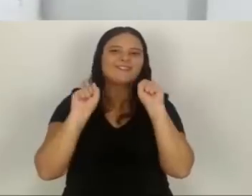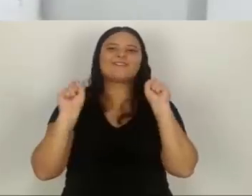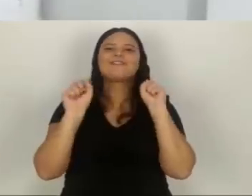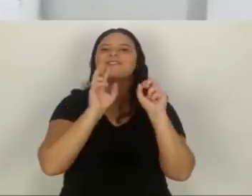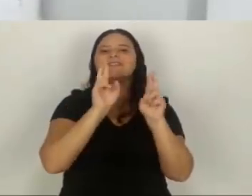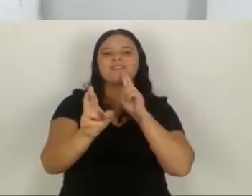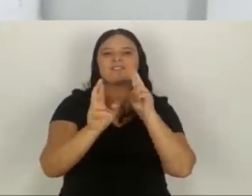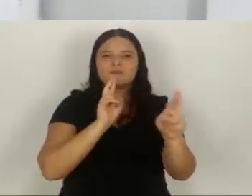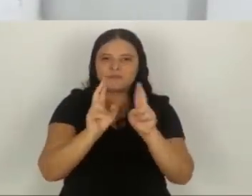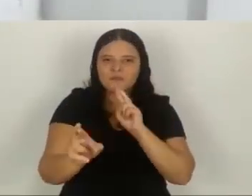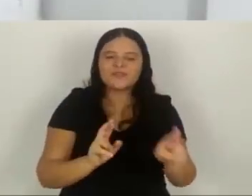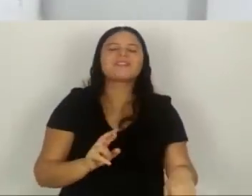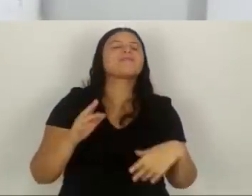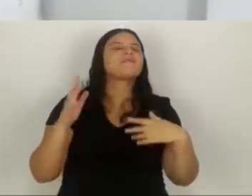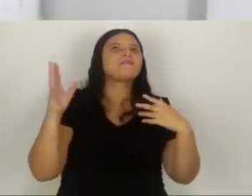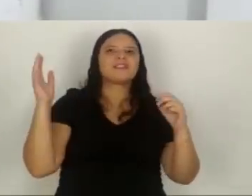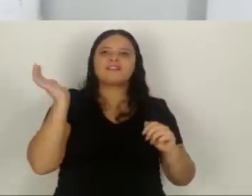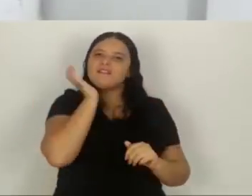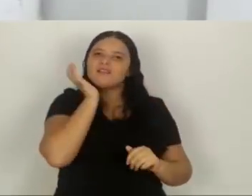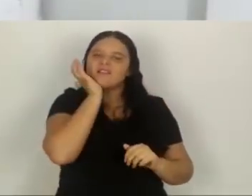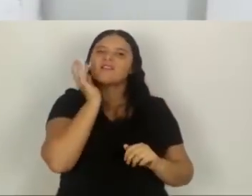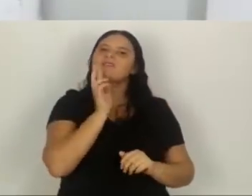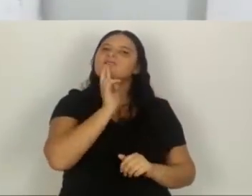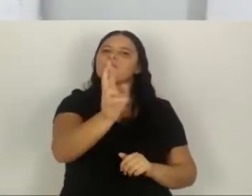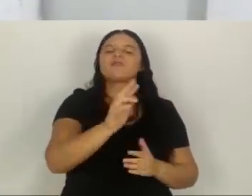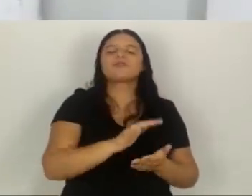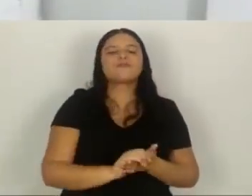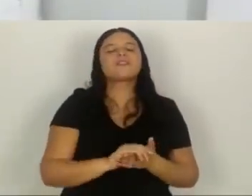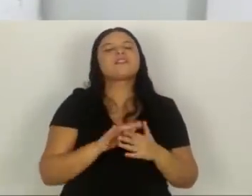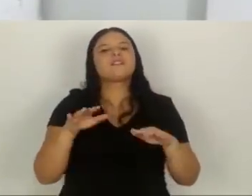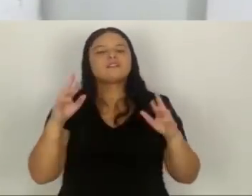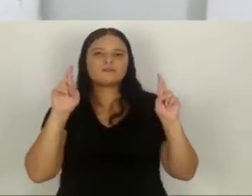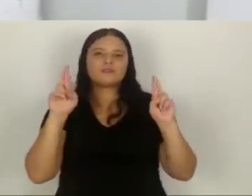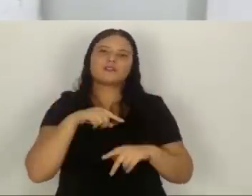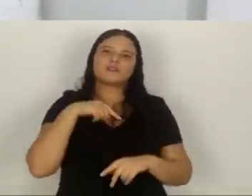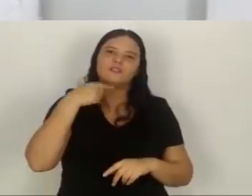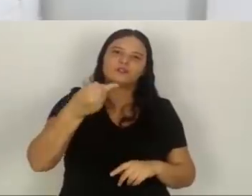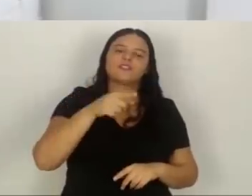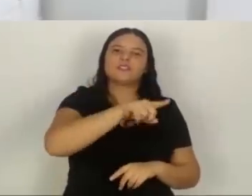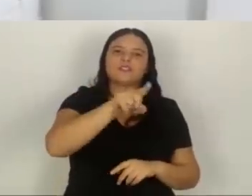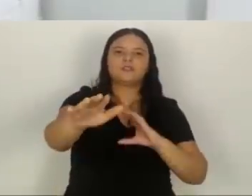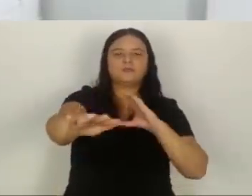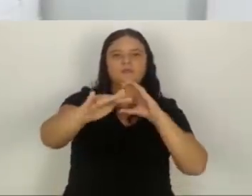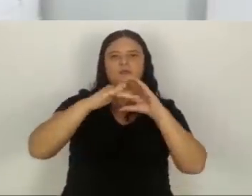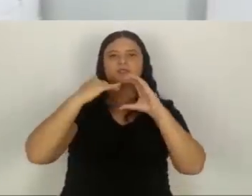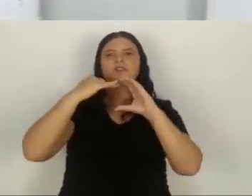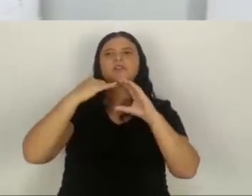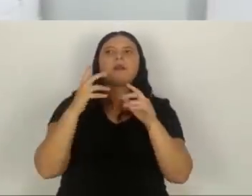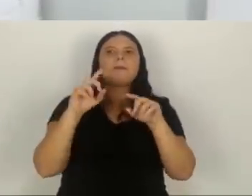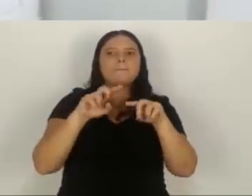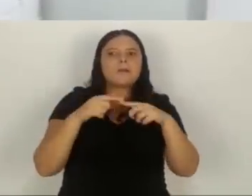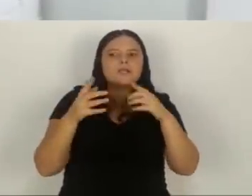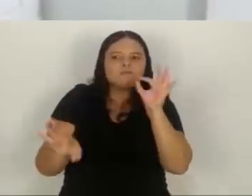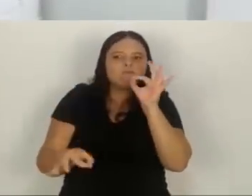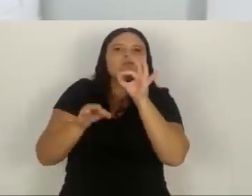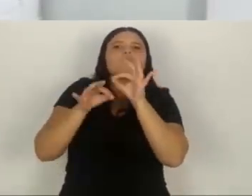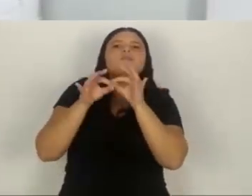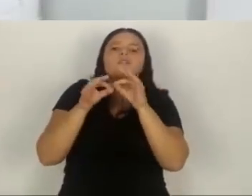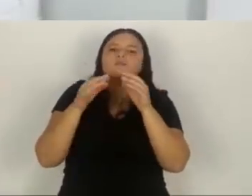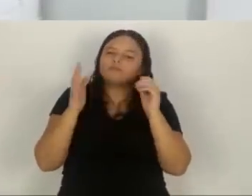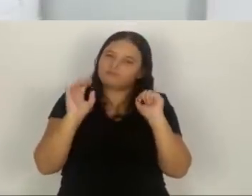responder, fazer esse quadro do Anaí Responde, e eu espero que vocês me mandem com uma coisa mais sucinta para a gente